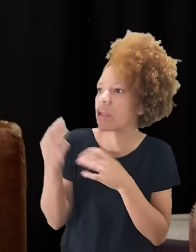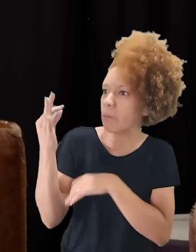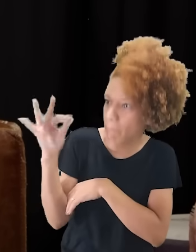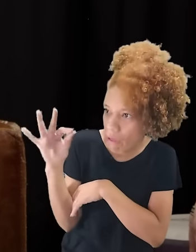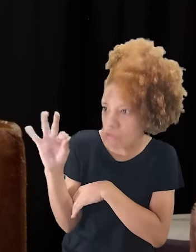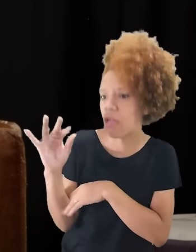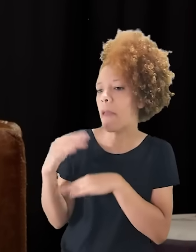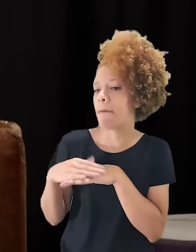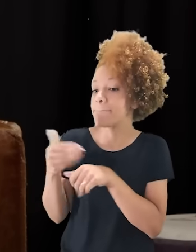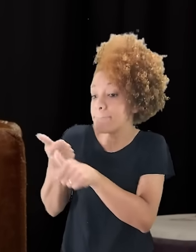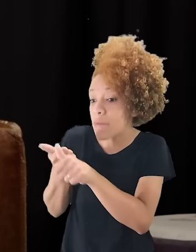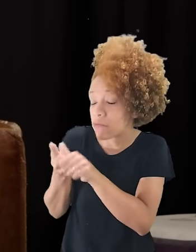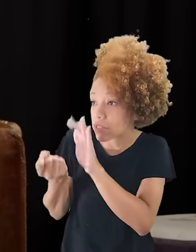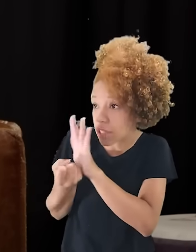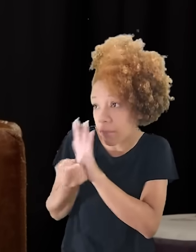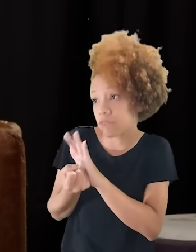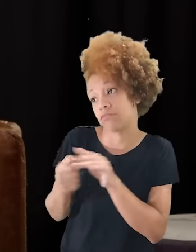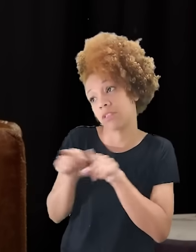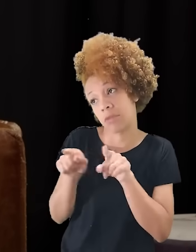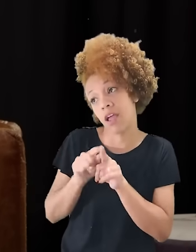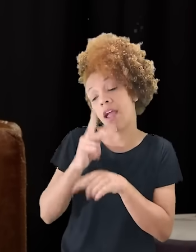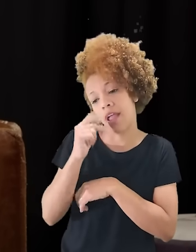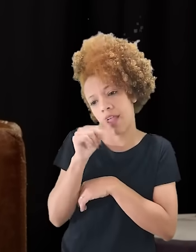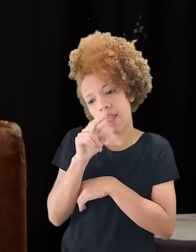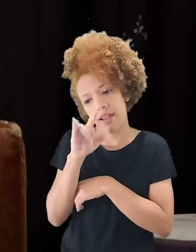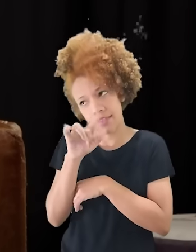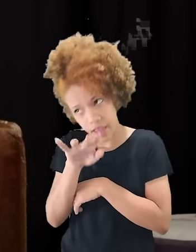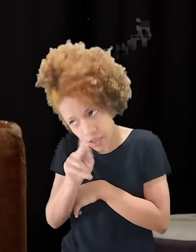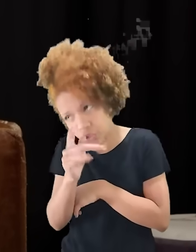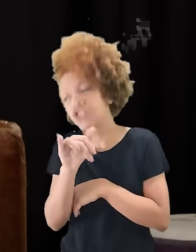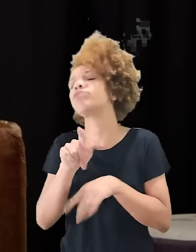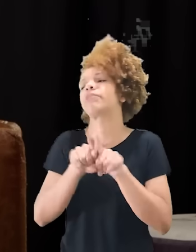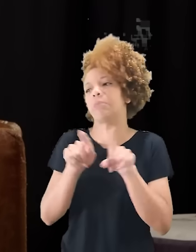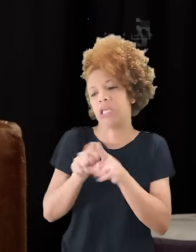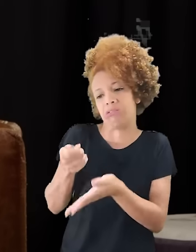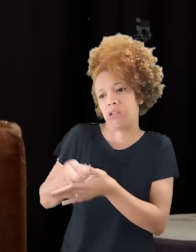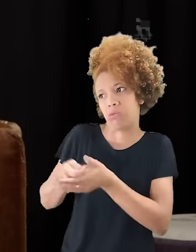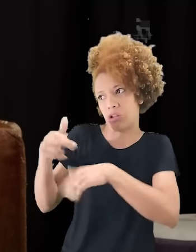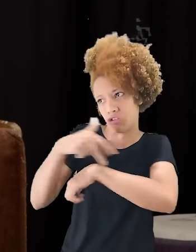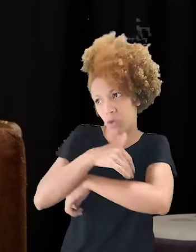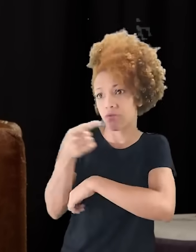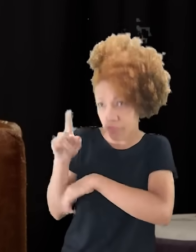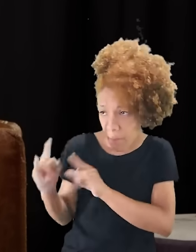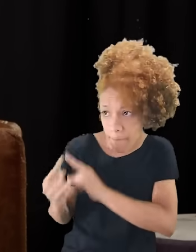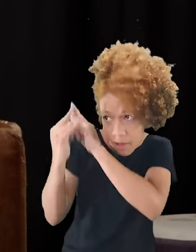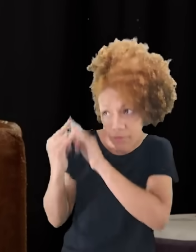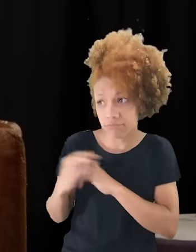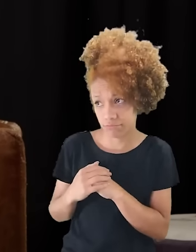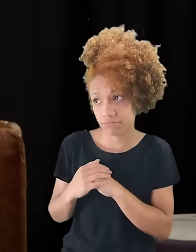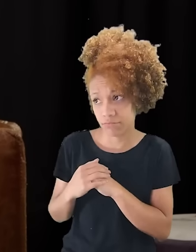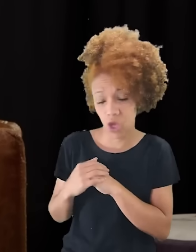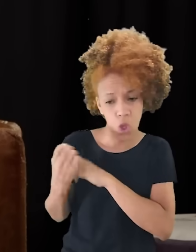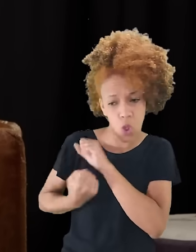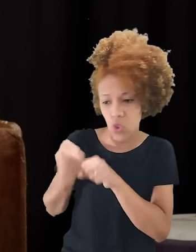Paris perto dessas grandes marcas inclusive as kardashians também que são grandes ditadoras de moda elas vão para Paris em praticamente